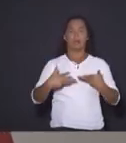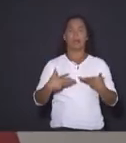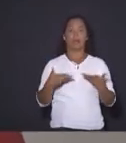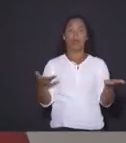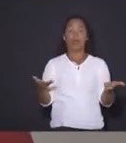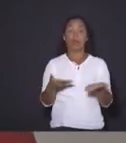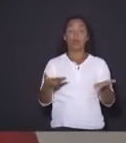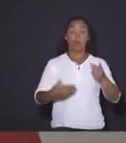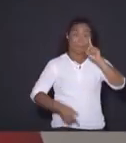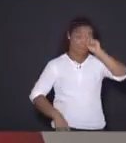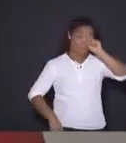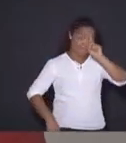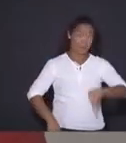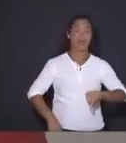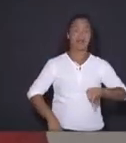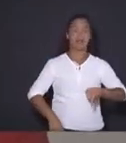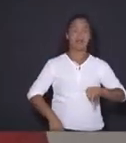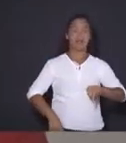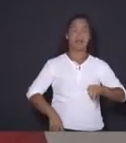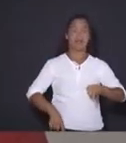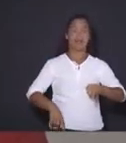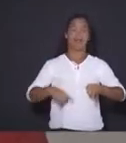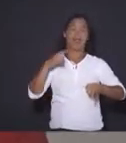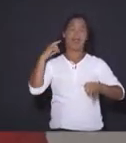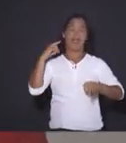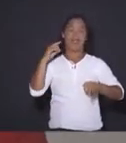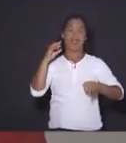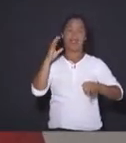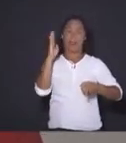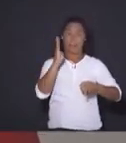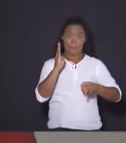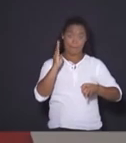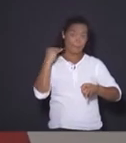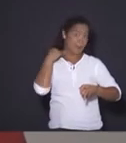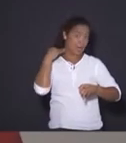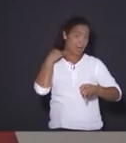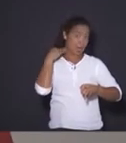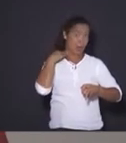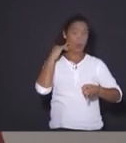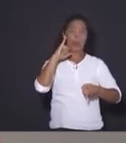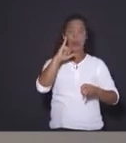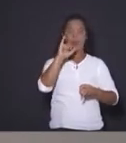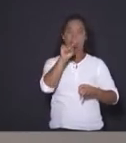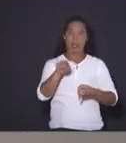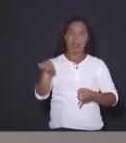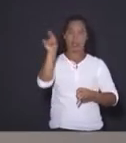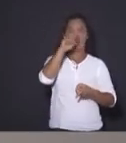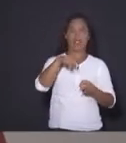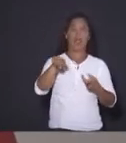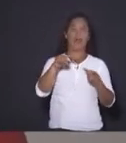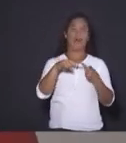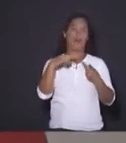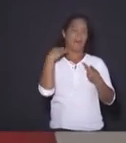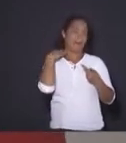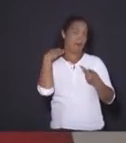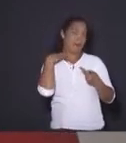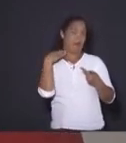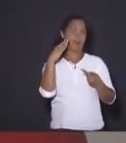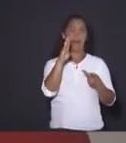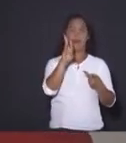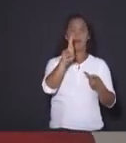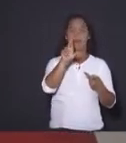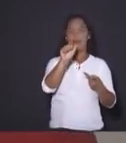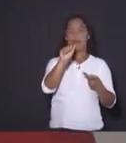banco itaú eo bradesco eles que nomear o presidente do banco central eo ministro da